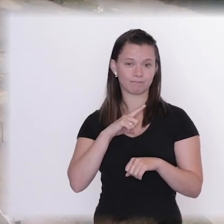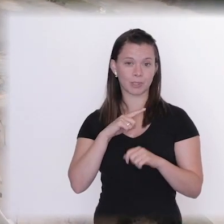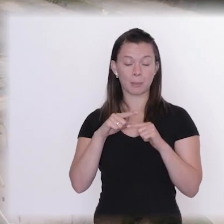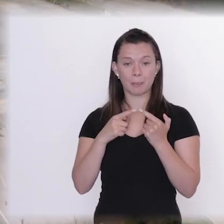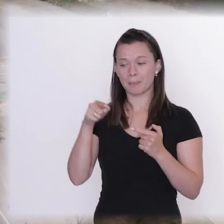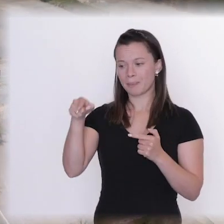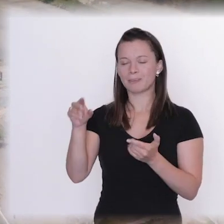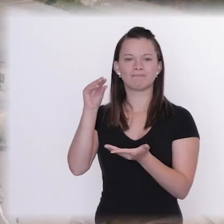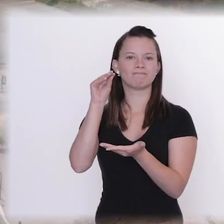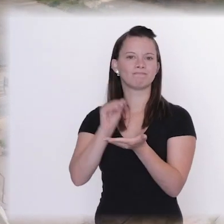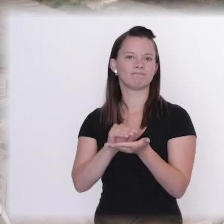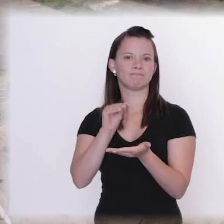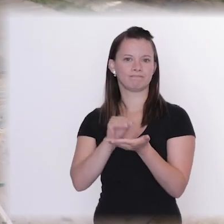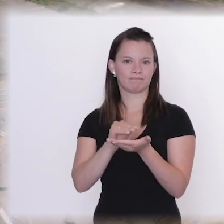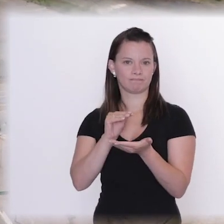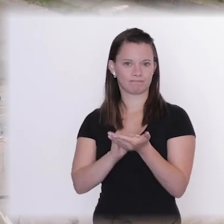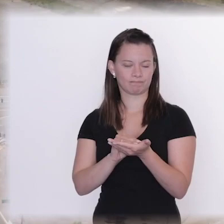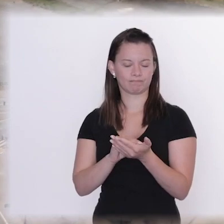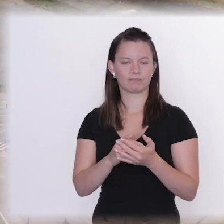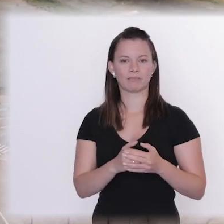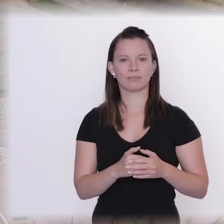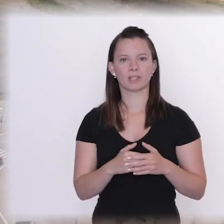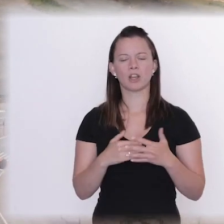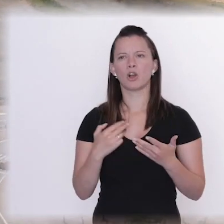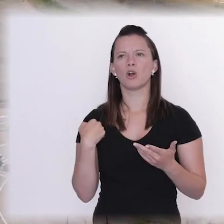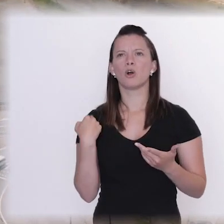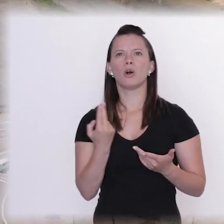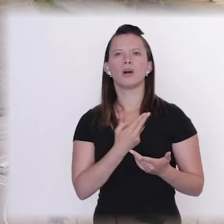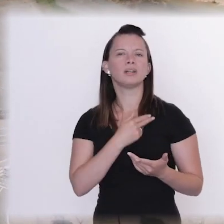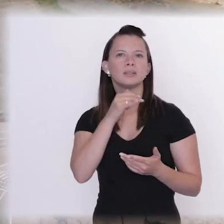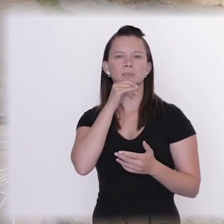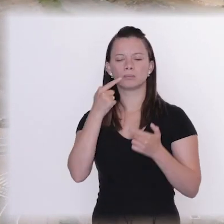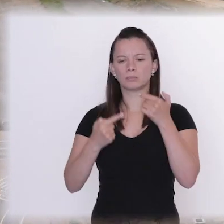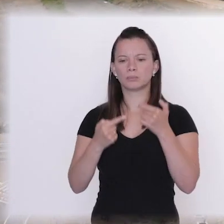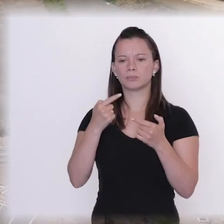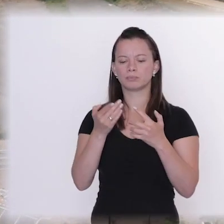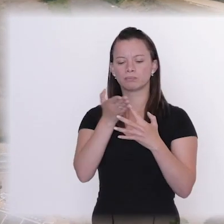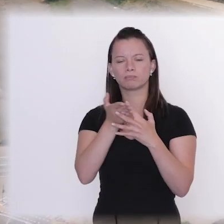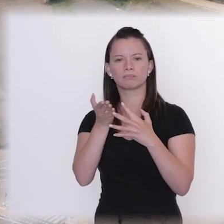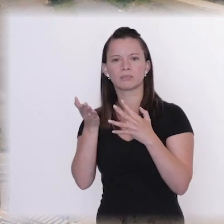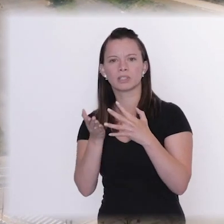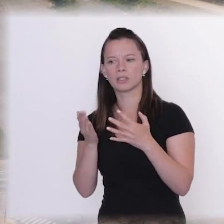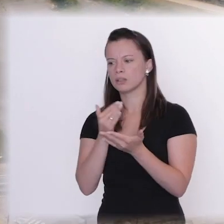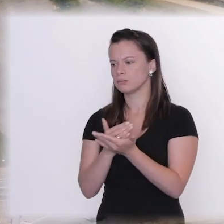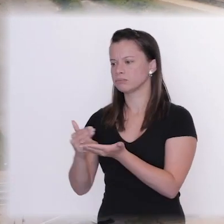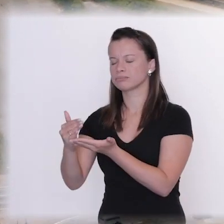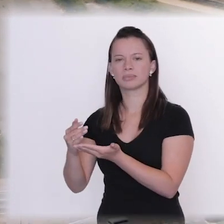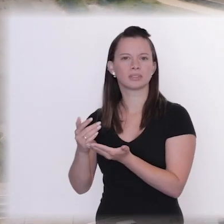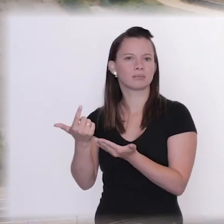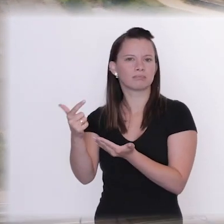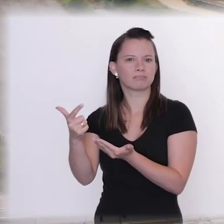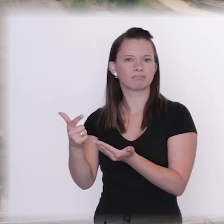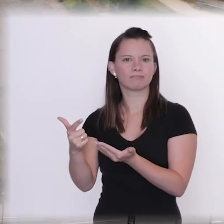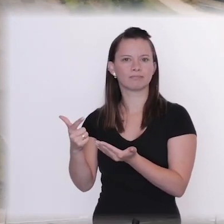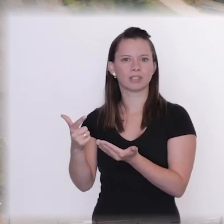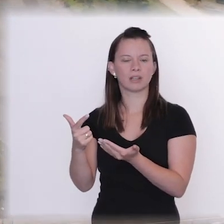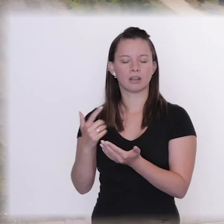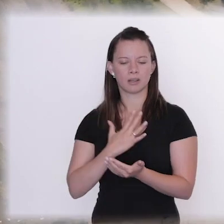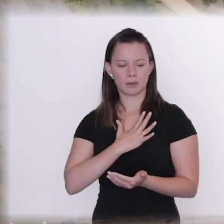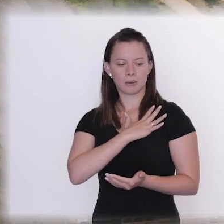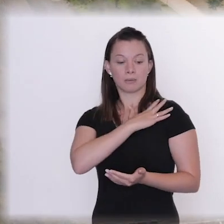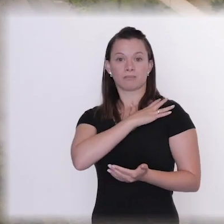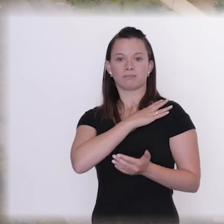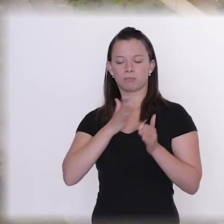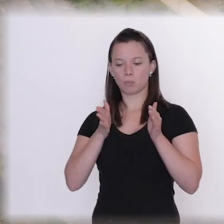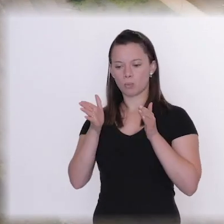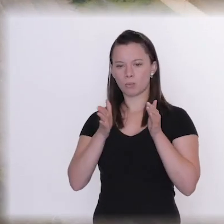teve aqui na questão urbana, por exemplo. Então, nós nunca tivemos política de crédito, de fato, para os setores populares historicamente, e isso agravou na ditadura. Então, se investiu